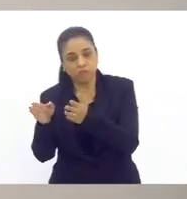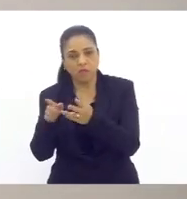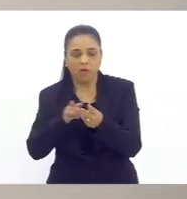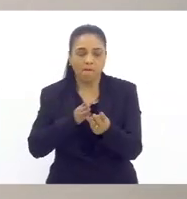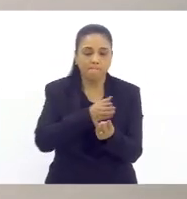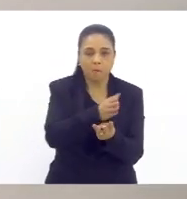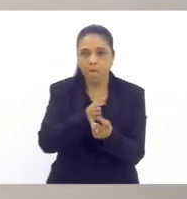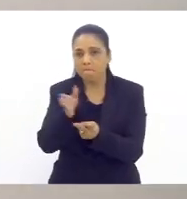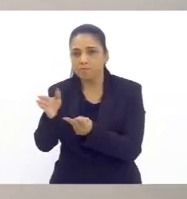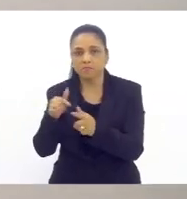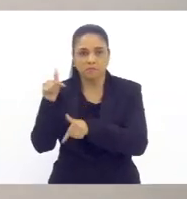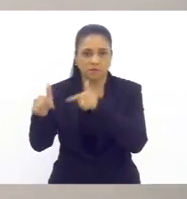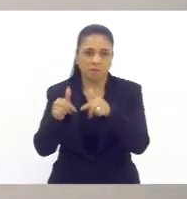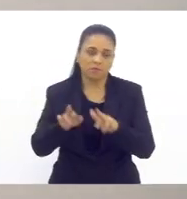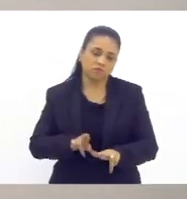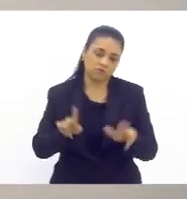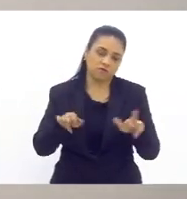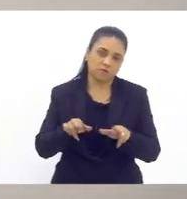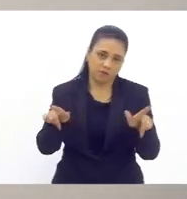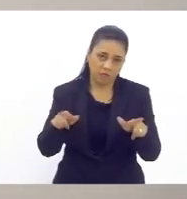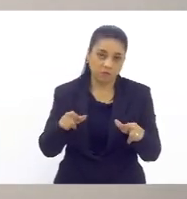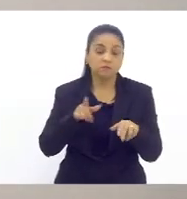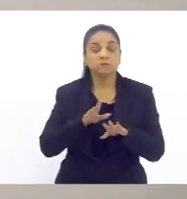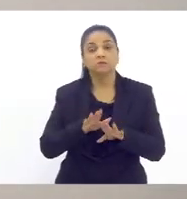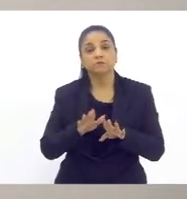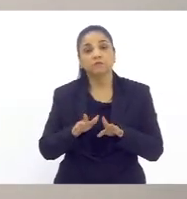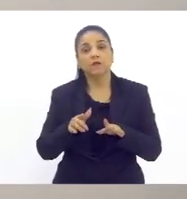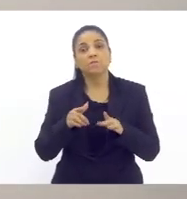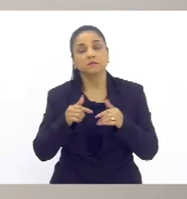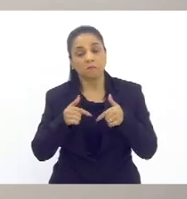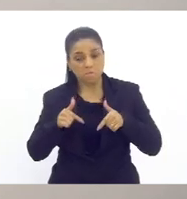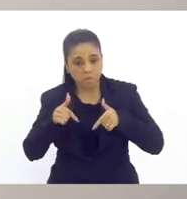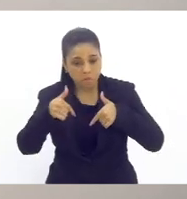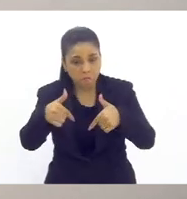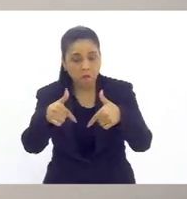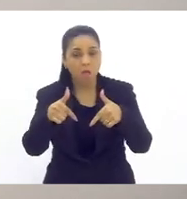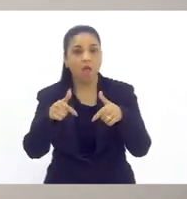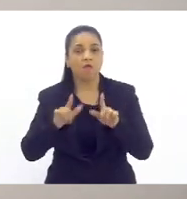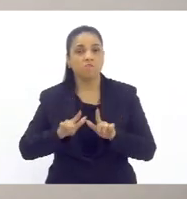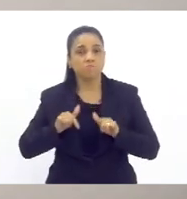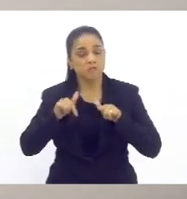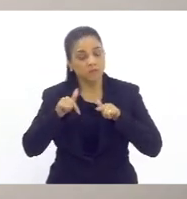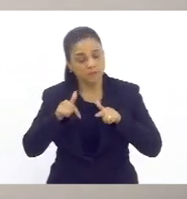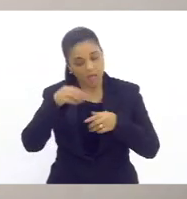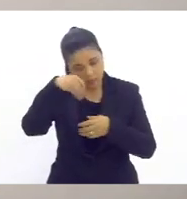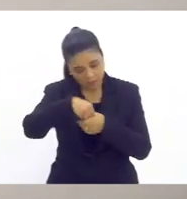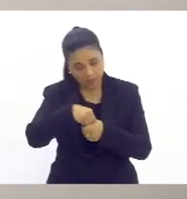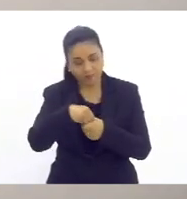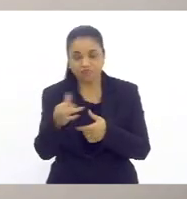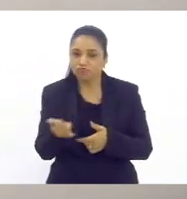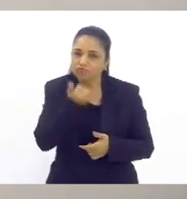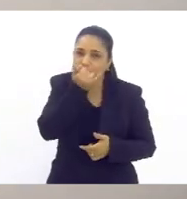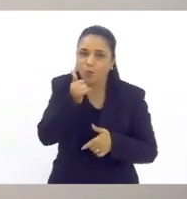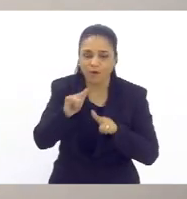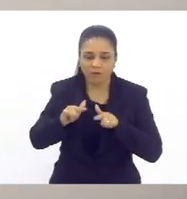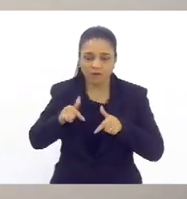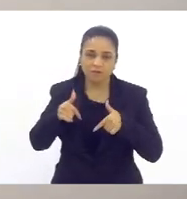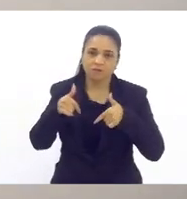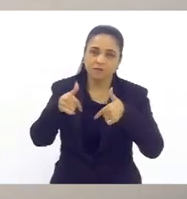apontar também como uma iniciativa que acontece dentro dessa Câmara dessa dessa